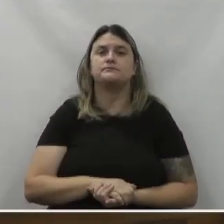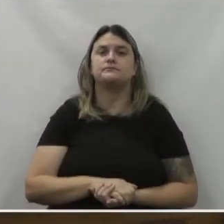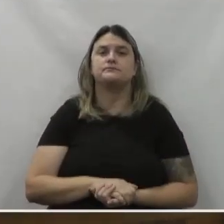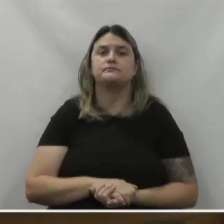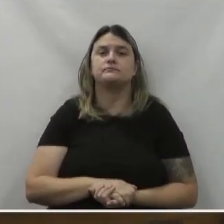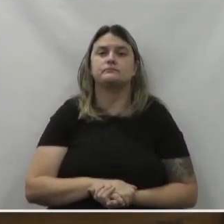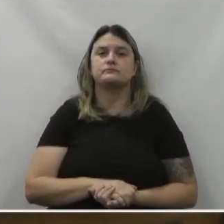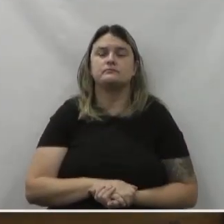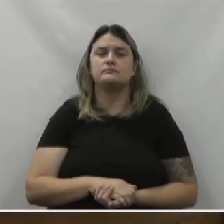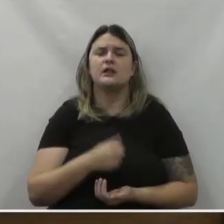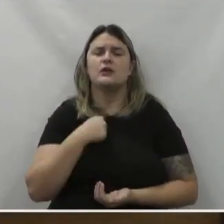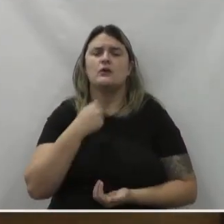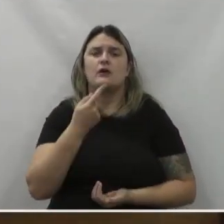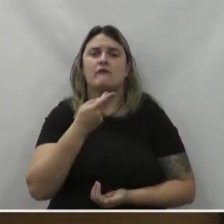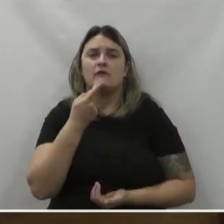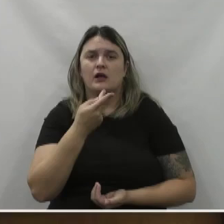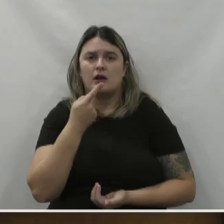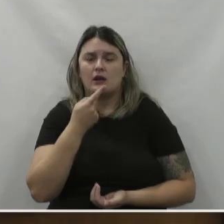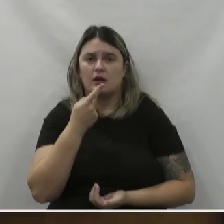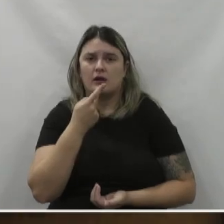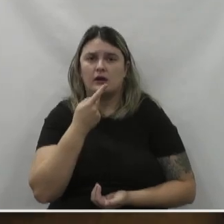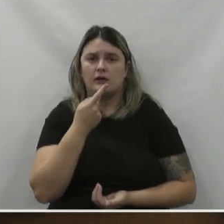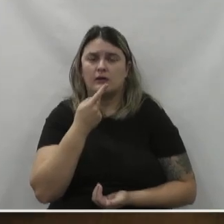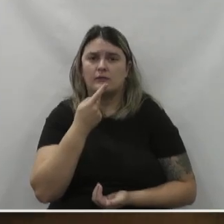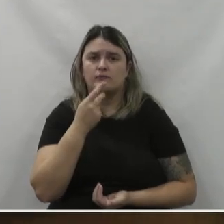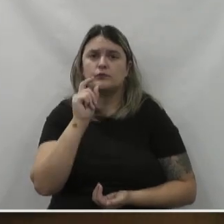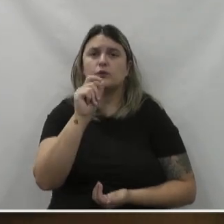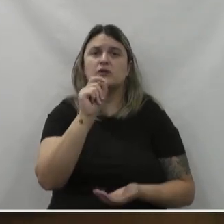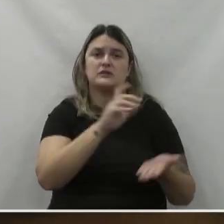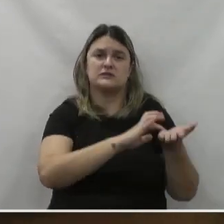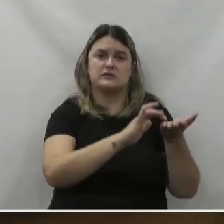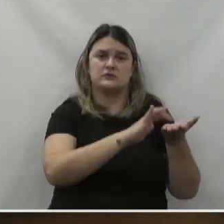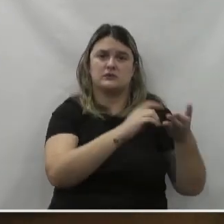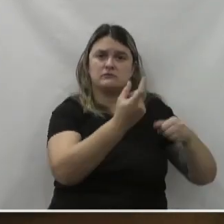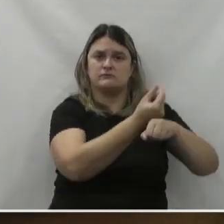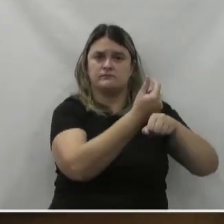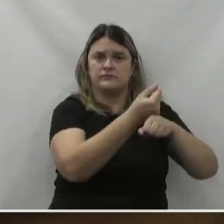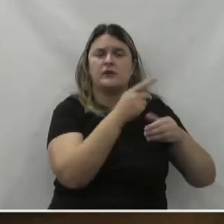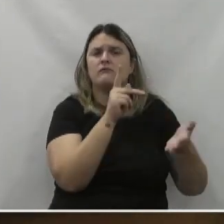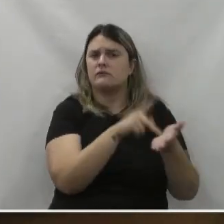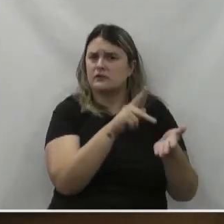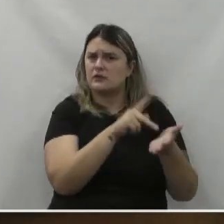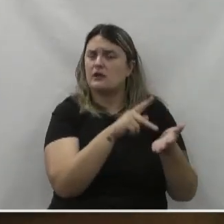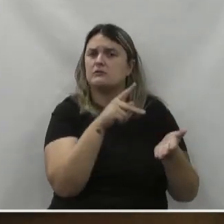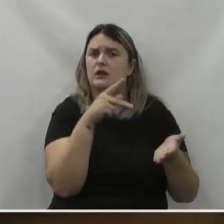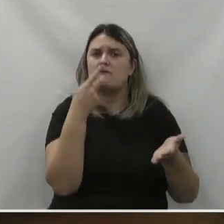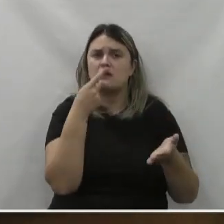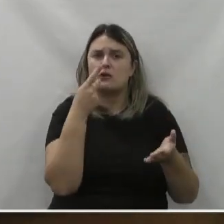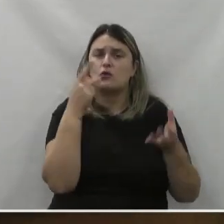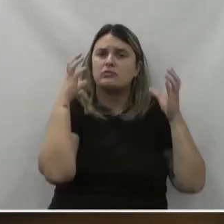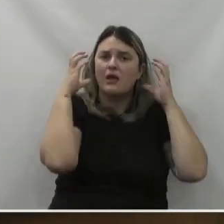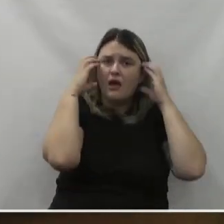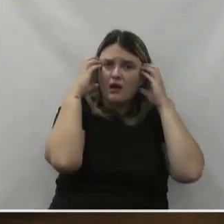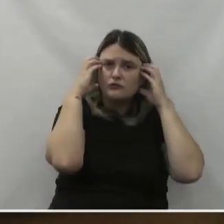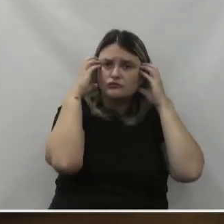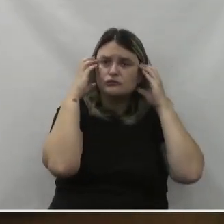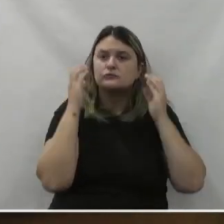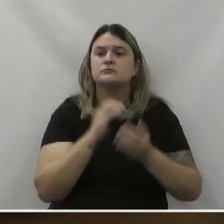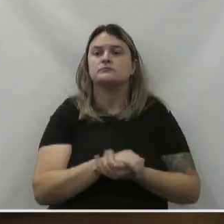eu ia até me reportar ao pronunciamento do secretário de Finanças, que realmente falou na rádio Jovem Pan,